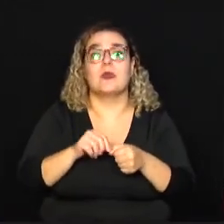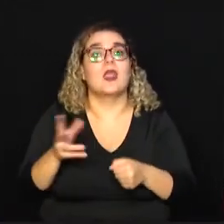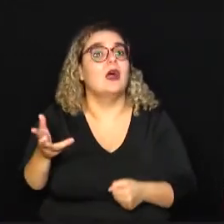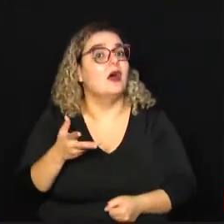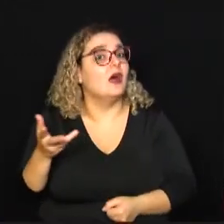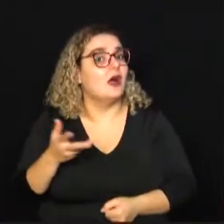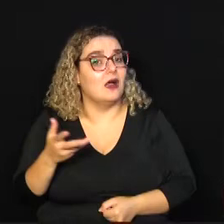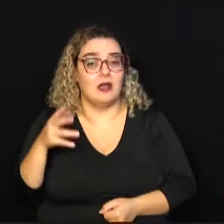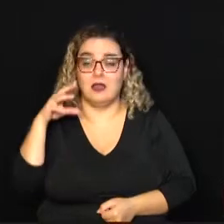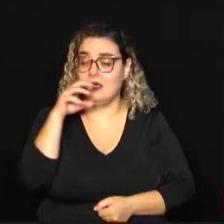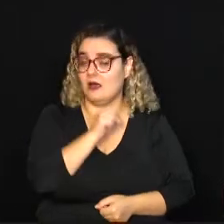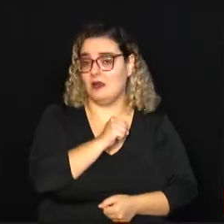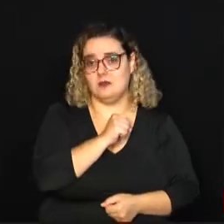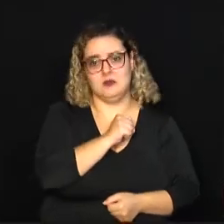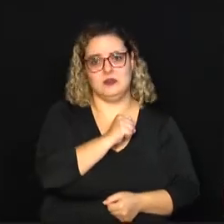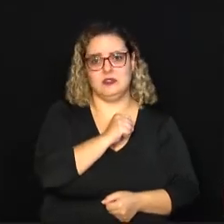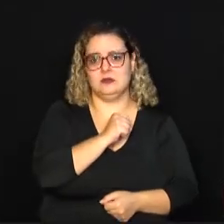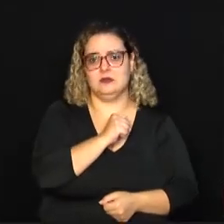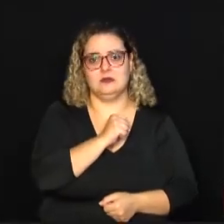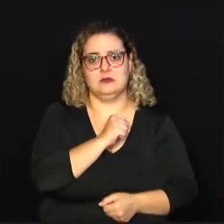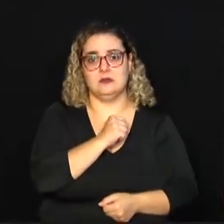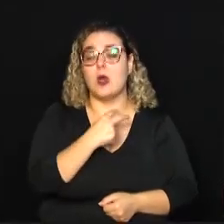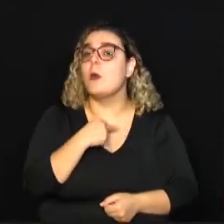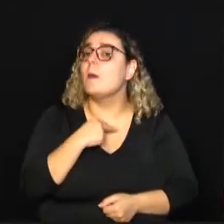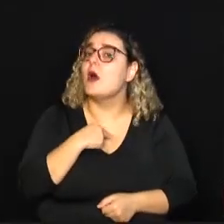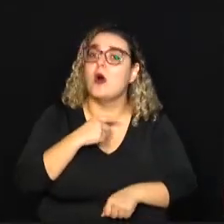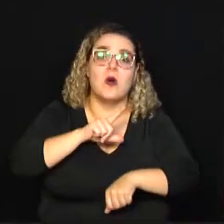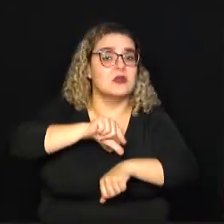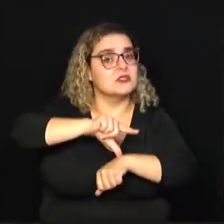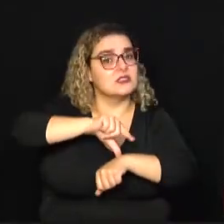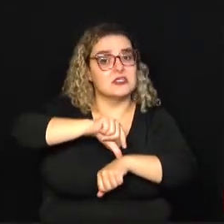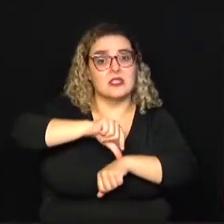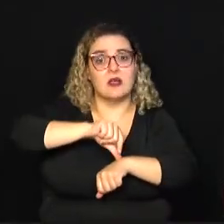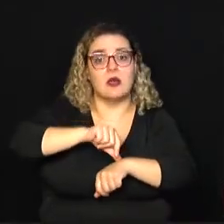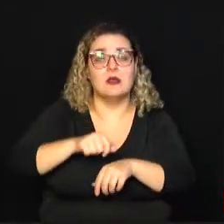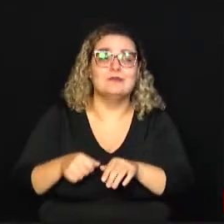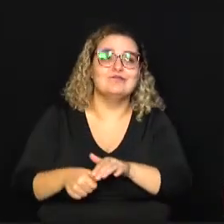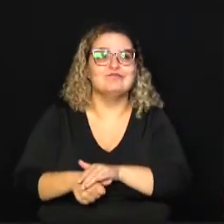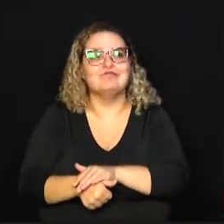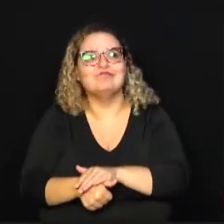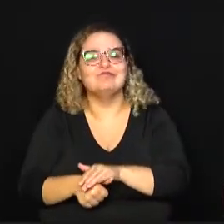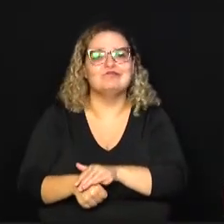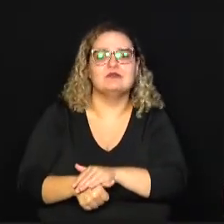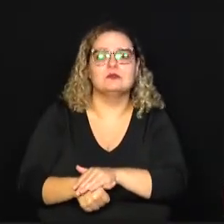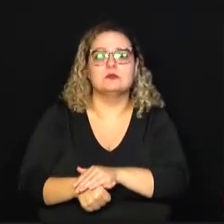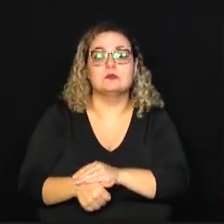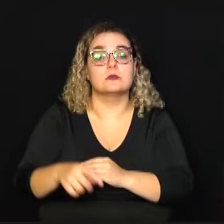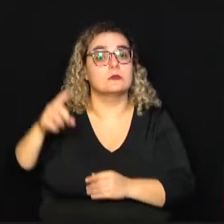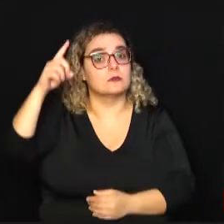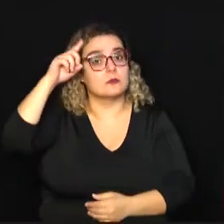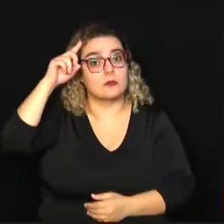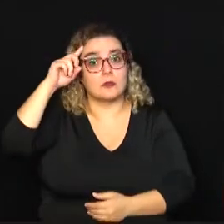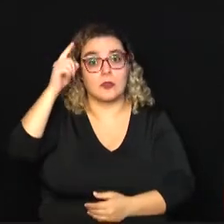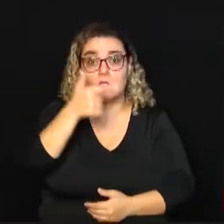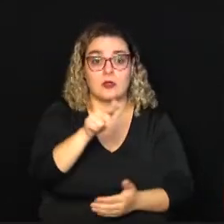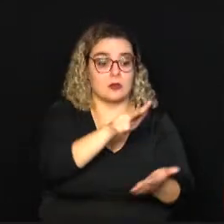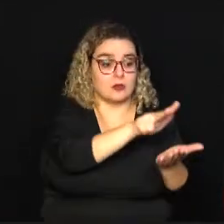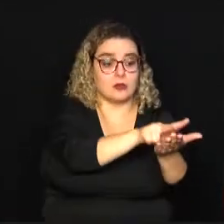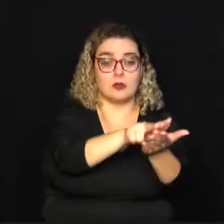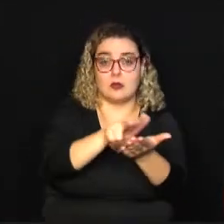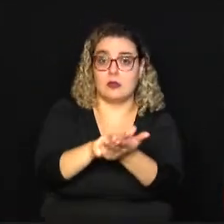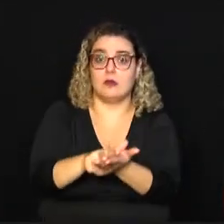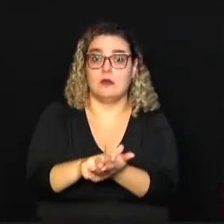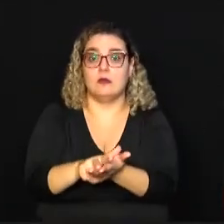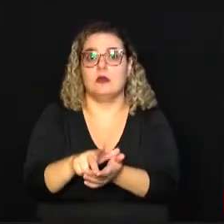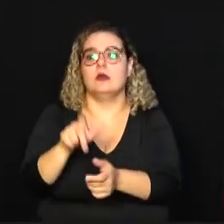não cabe nenhum tipo de atraso ou lentidão, porque a cada dia que passa sem leito de UTI, nós vamos